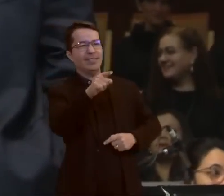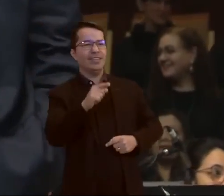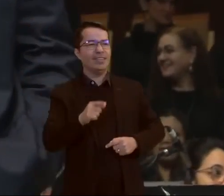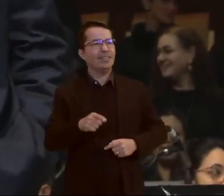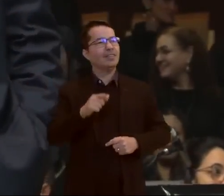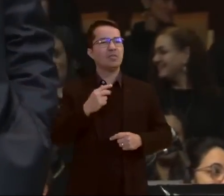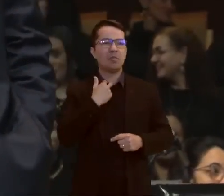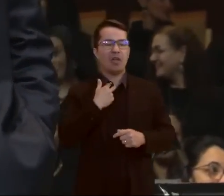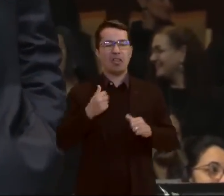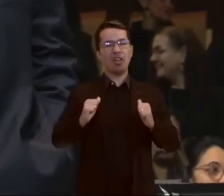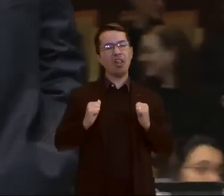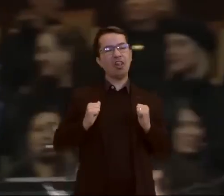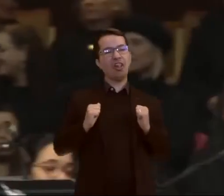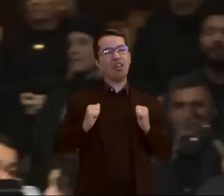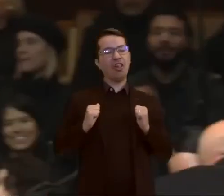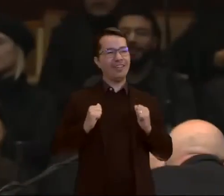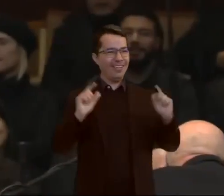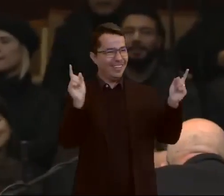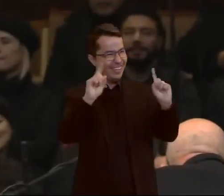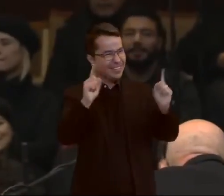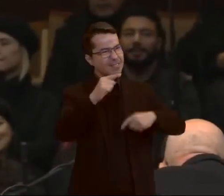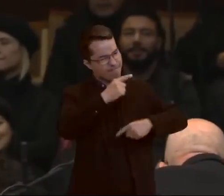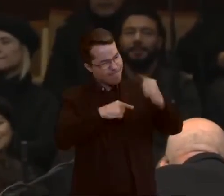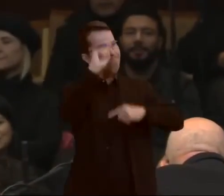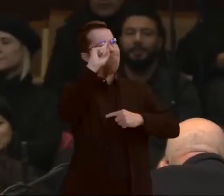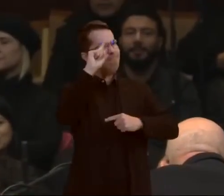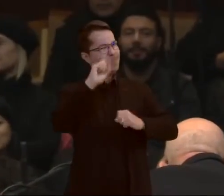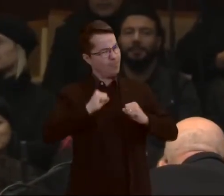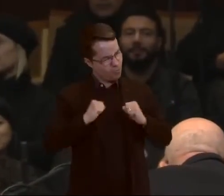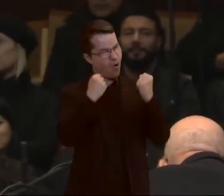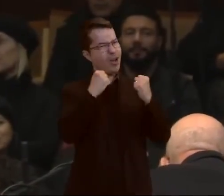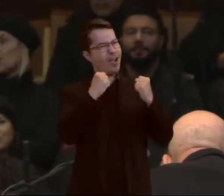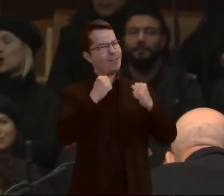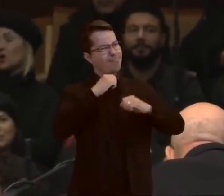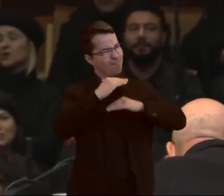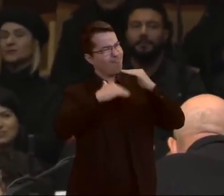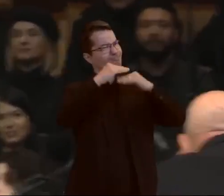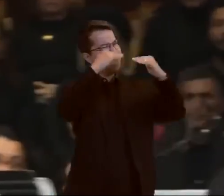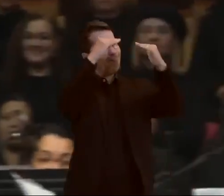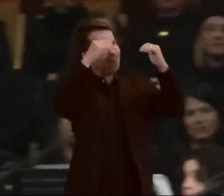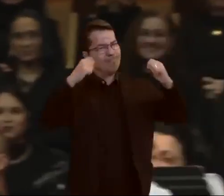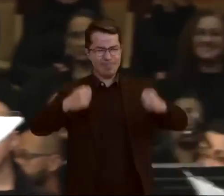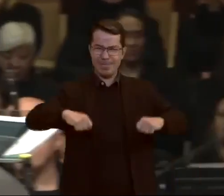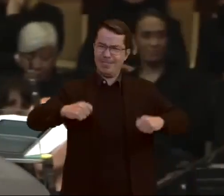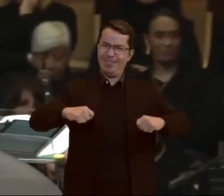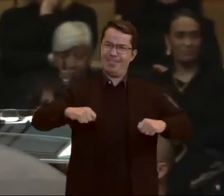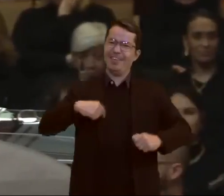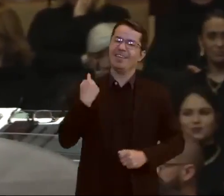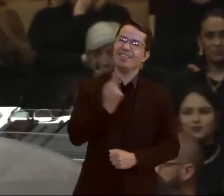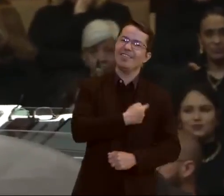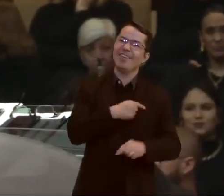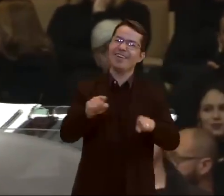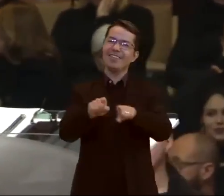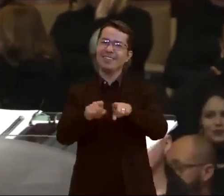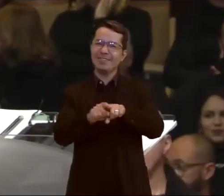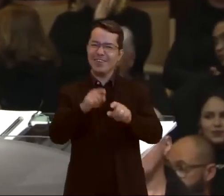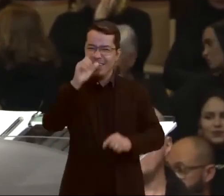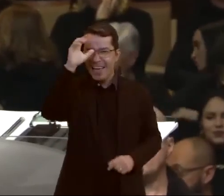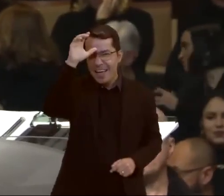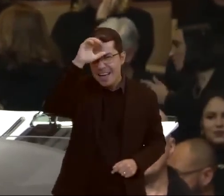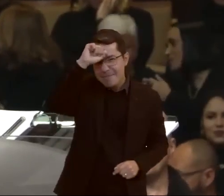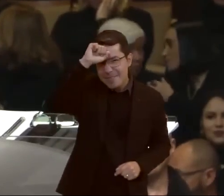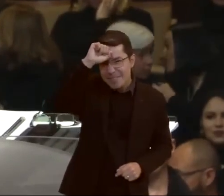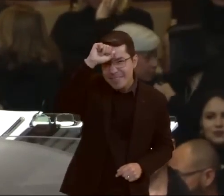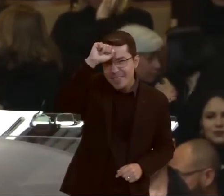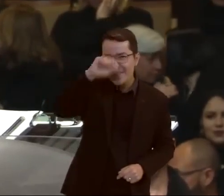viu? Não se conforme, tá? E a gente aprendeu, não é, que a primeira coisa que Pedro vai falar é: não